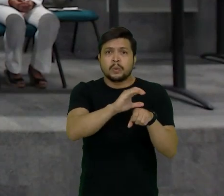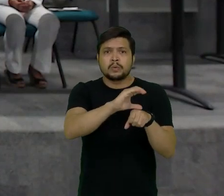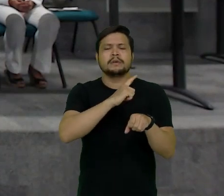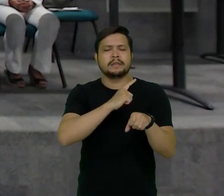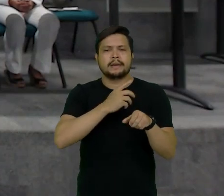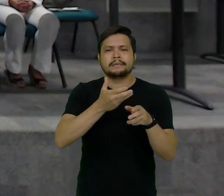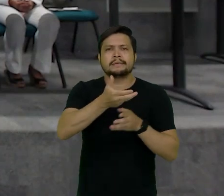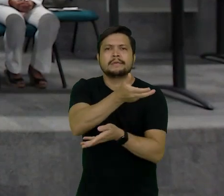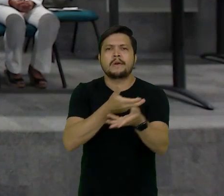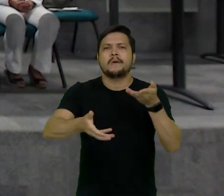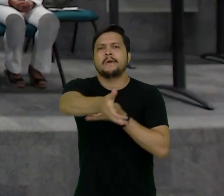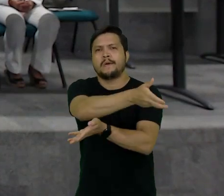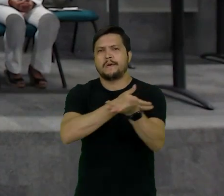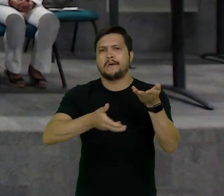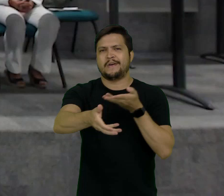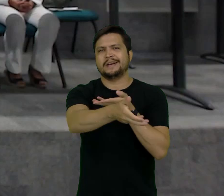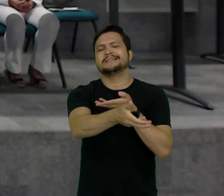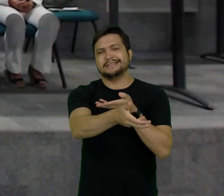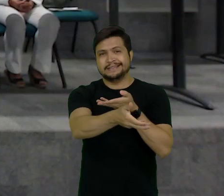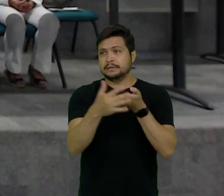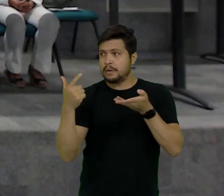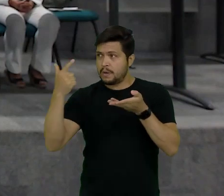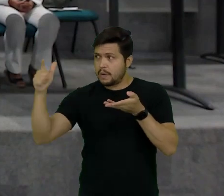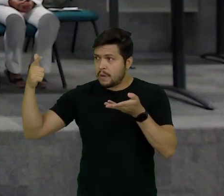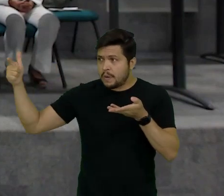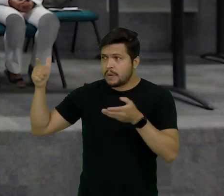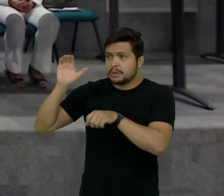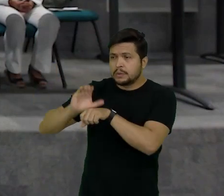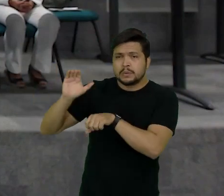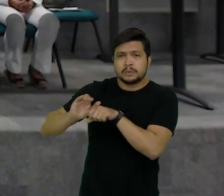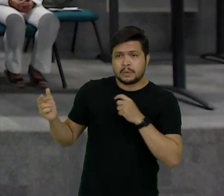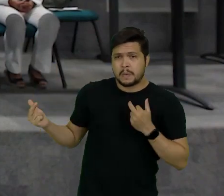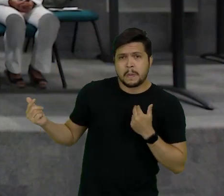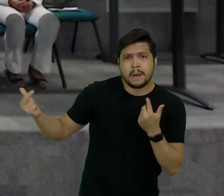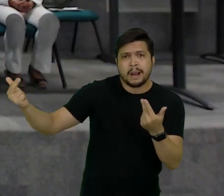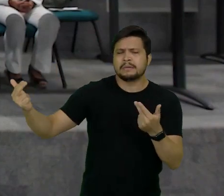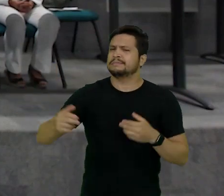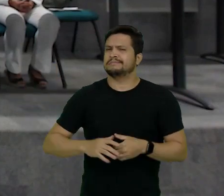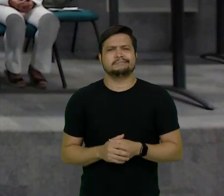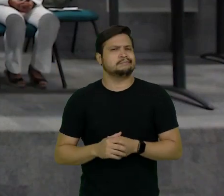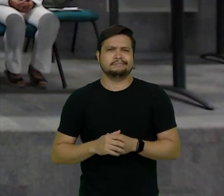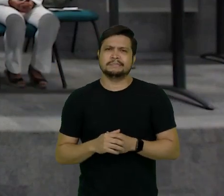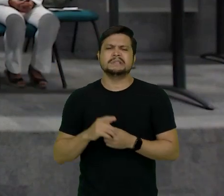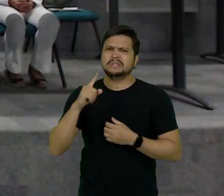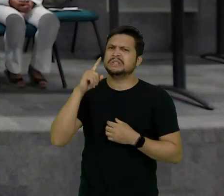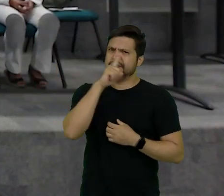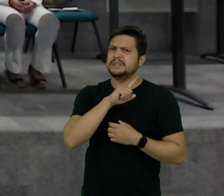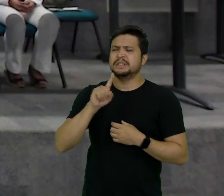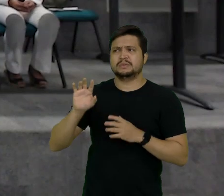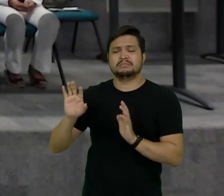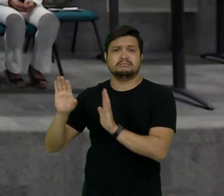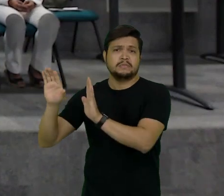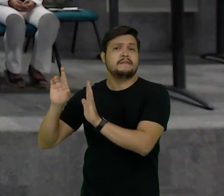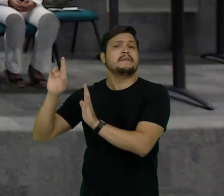dias uma troca. Isso não é comum em todos os cursos de graduação. Isso não é comum em todas as